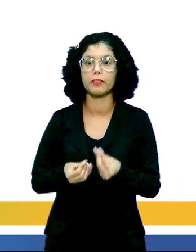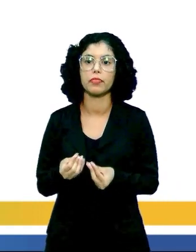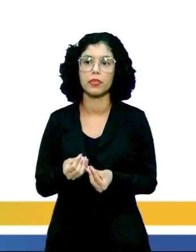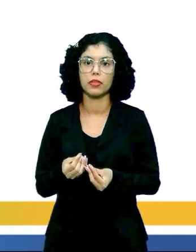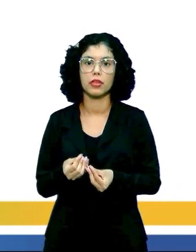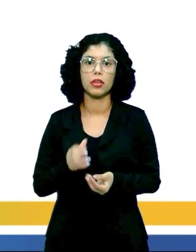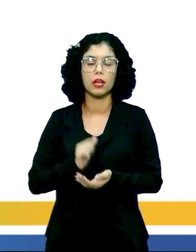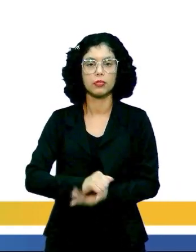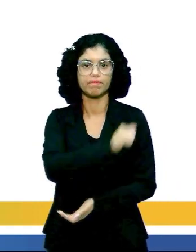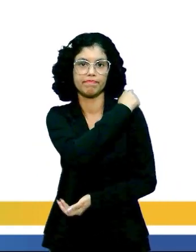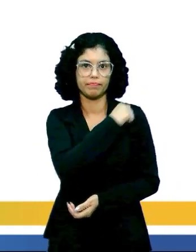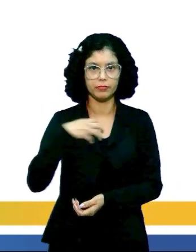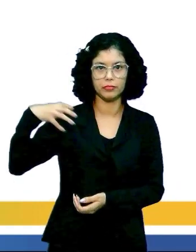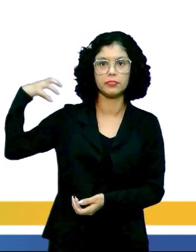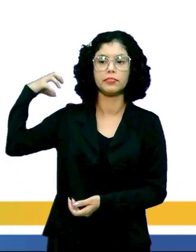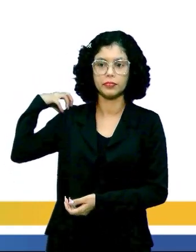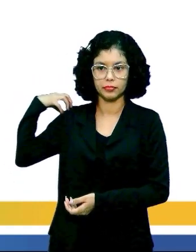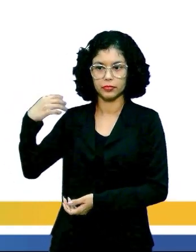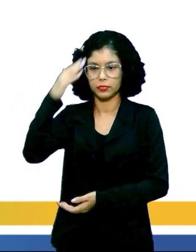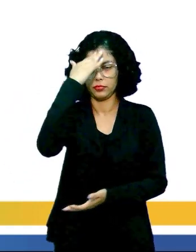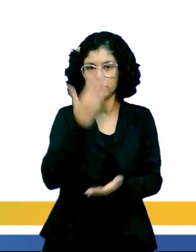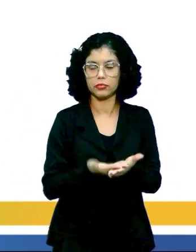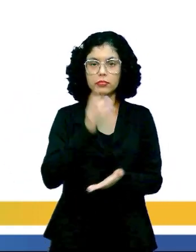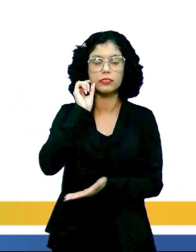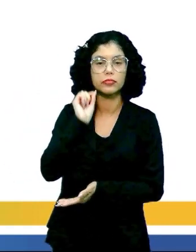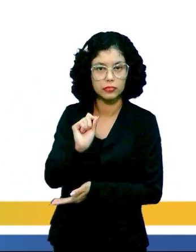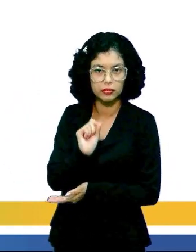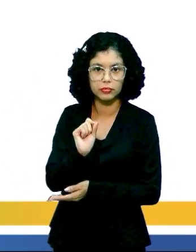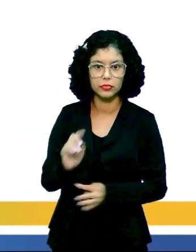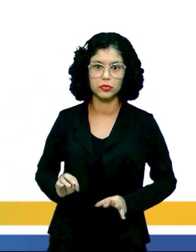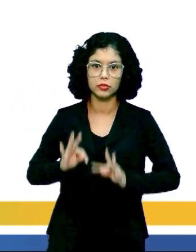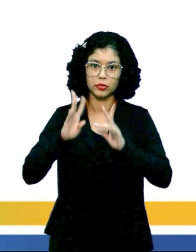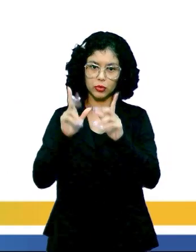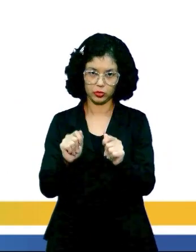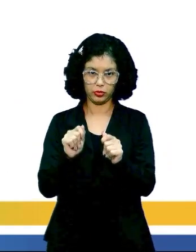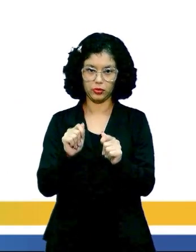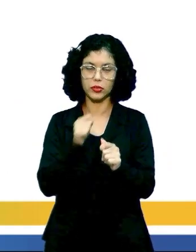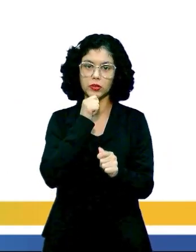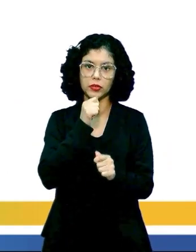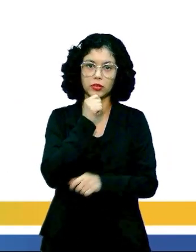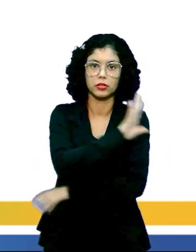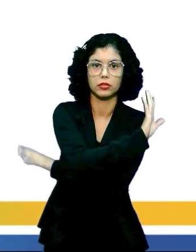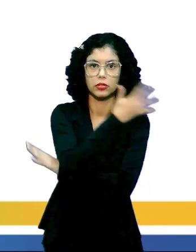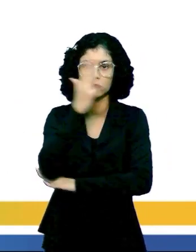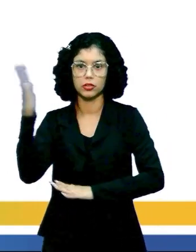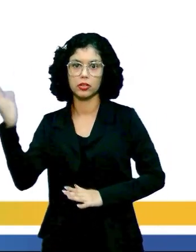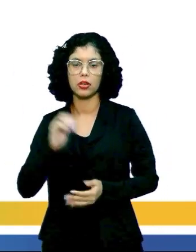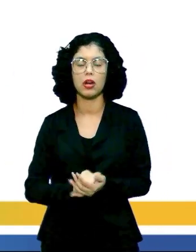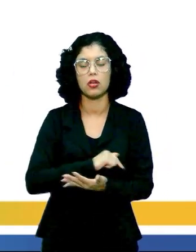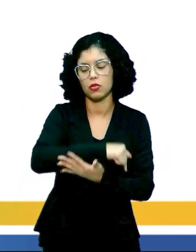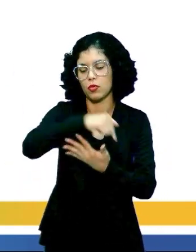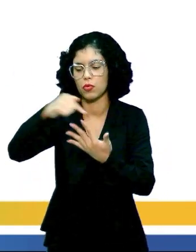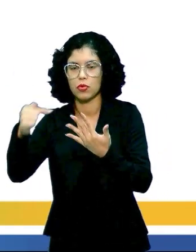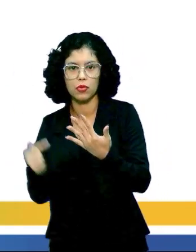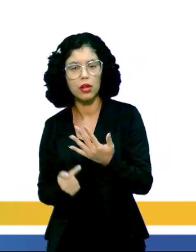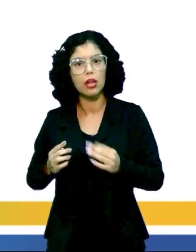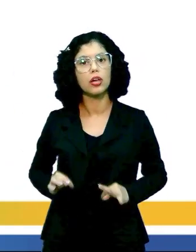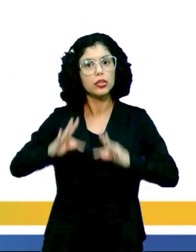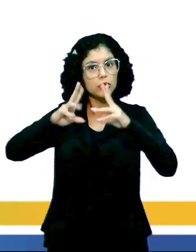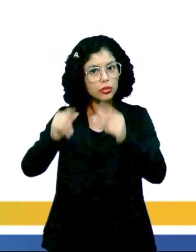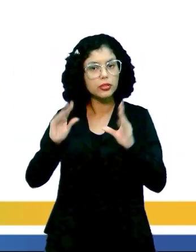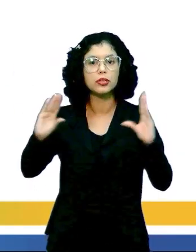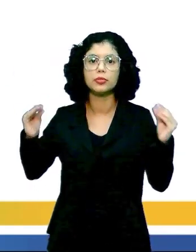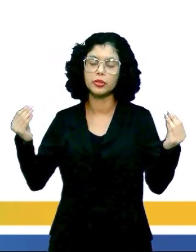de Aristóteles, Aristóteles ele acreditava que tudo que há na natureza, todos os compostos, todas